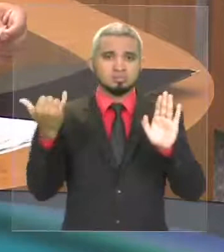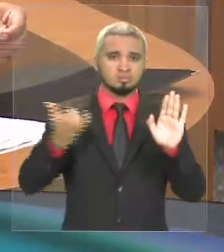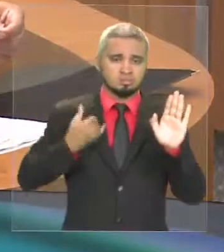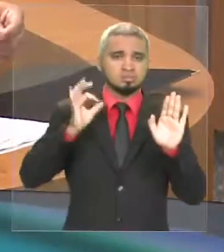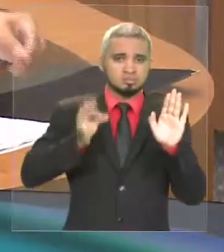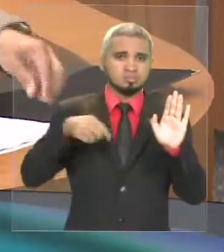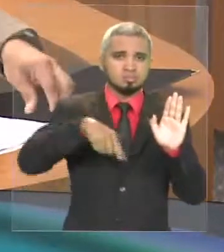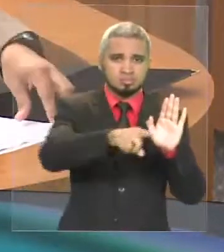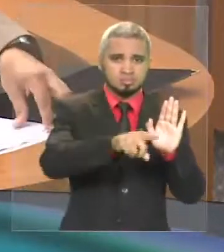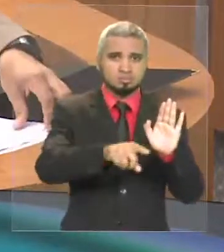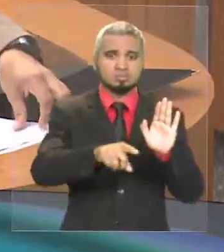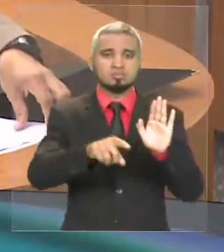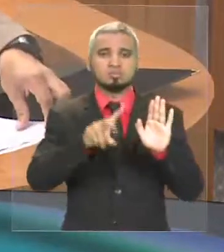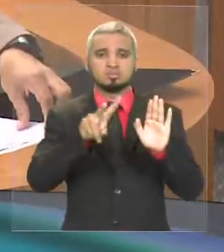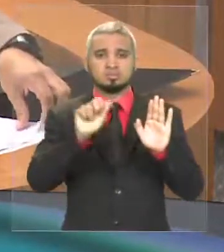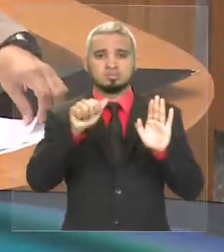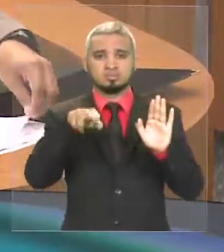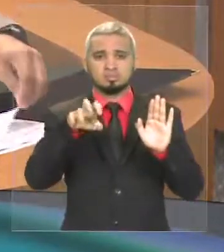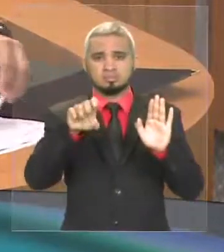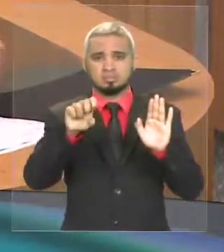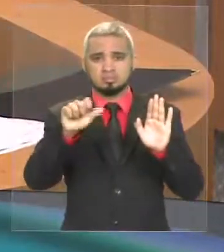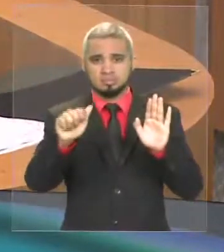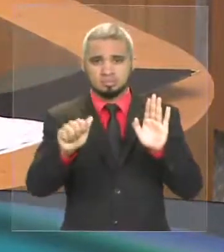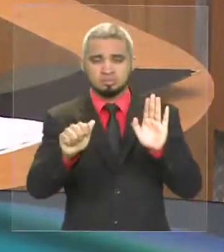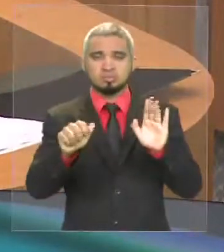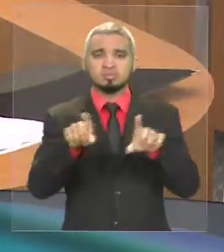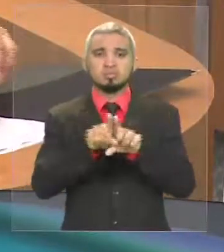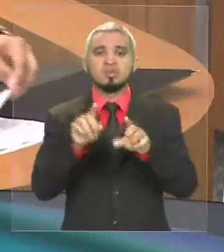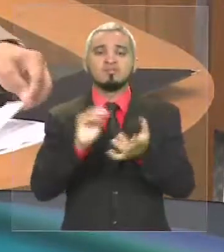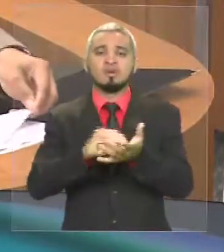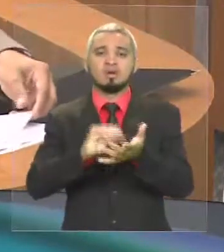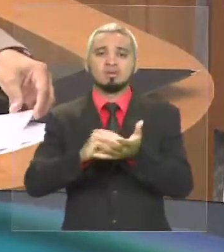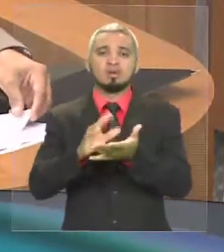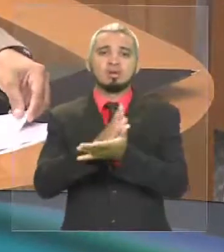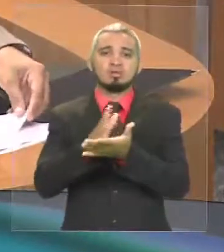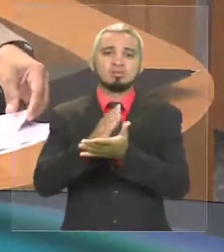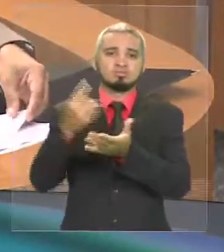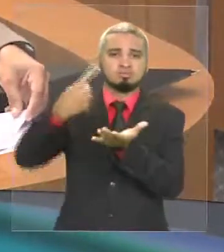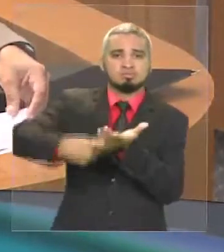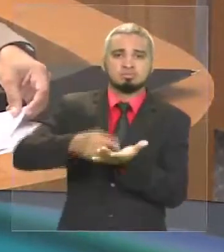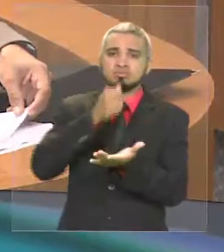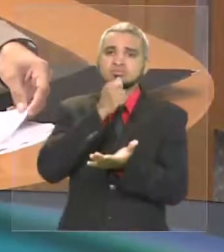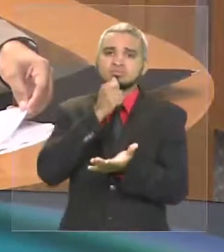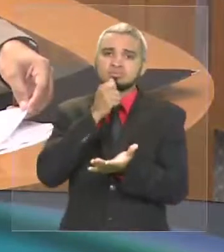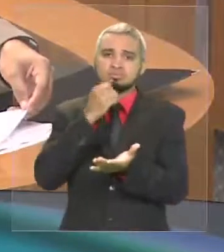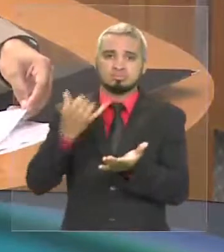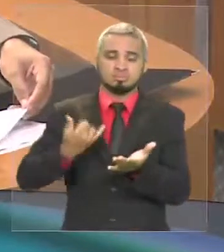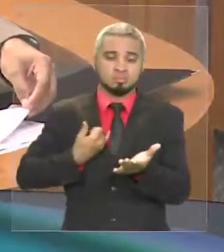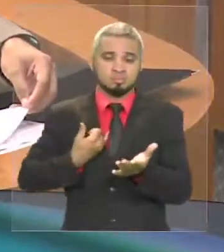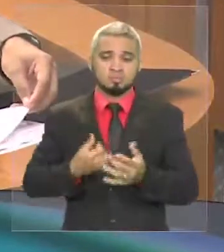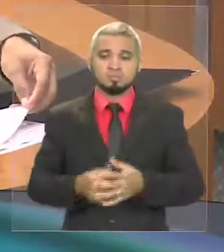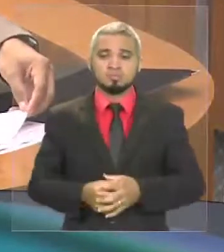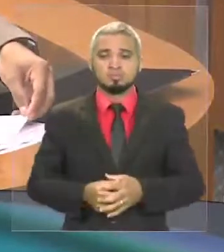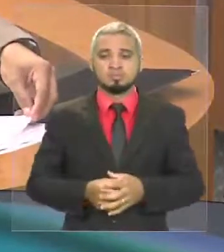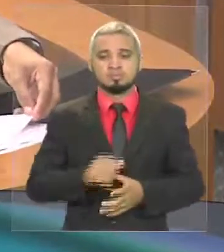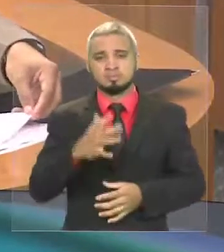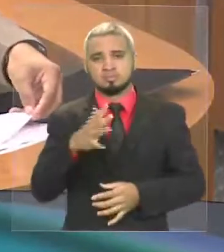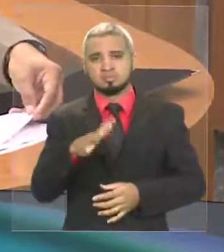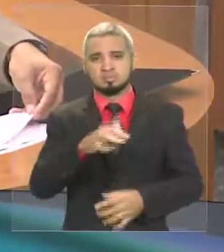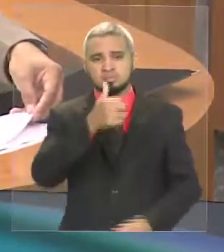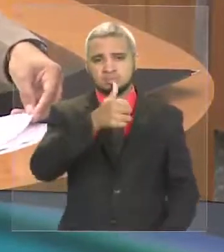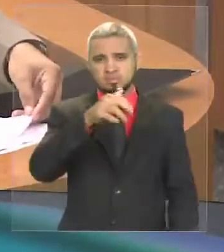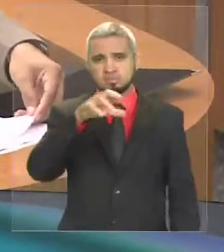demais palestrantes. E repassaremos para todos. Nós temos aproximadamente 100 deputados federais da região